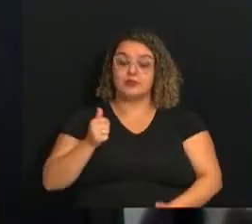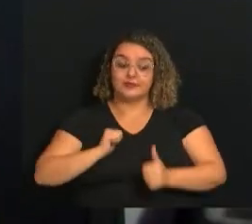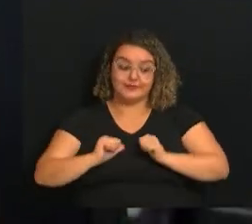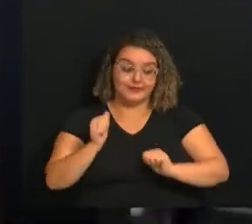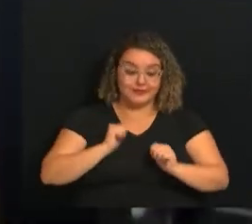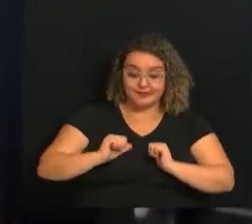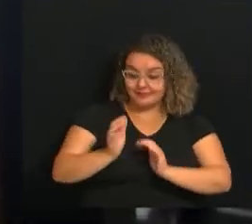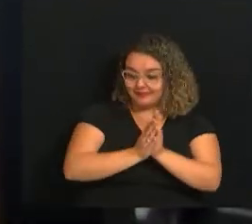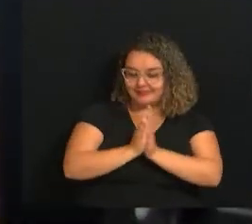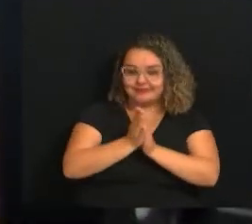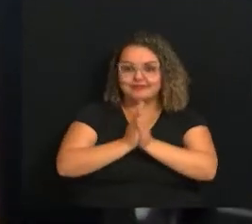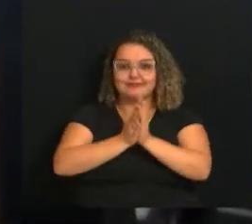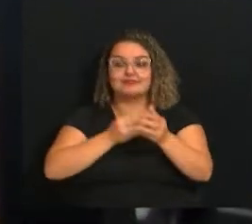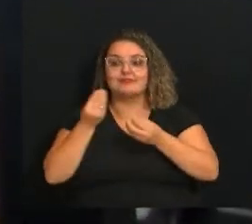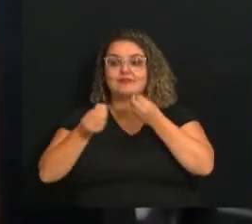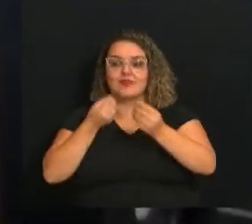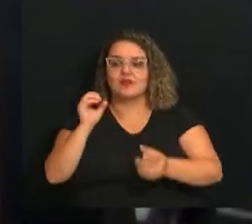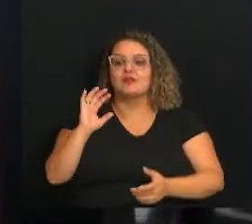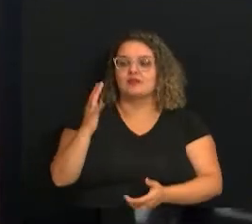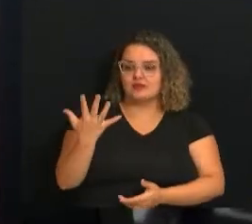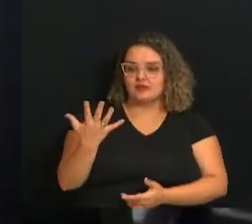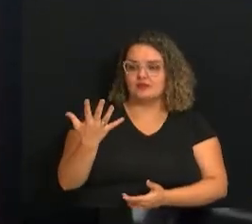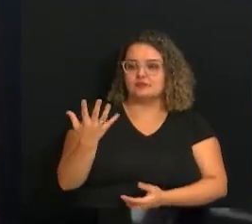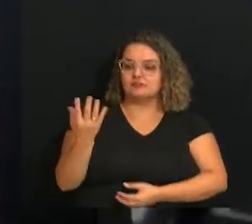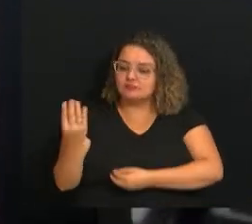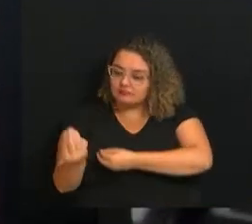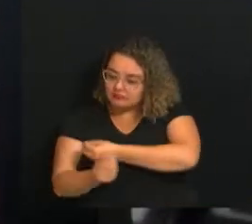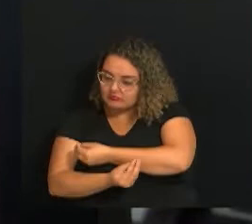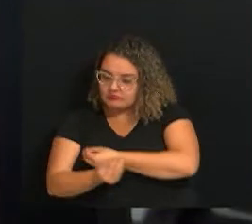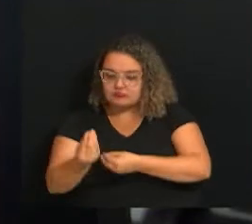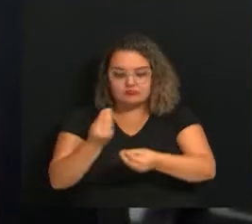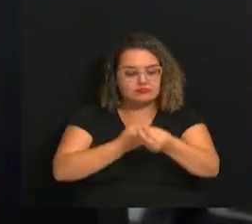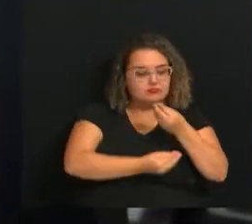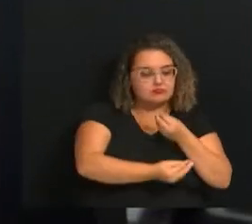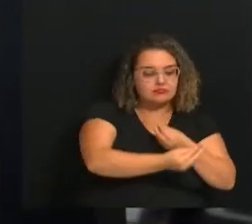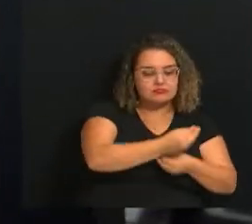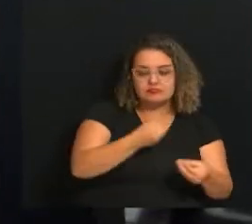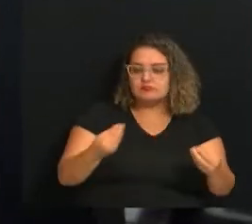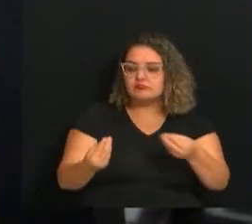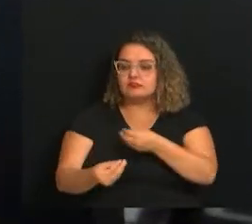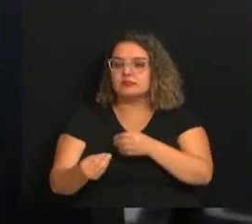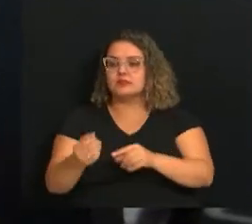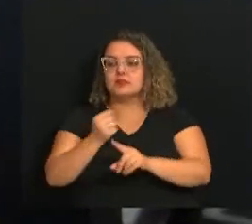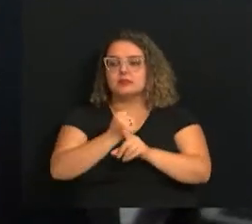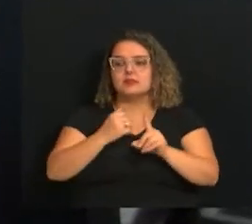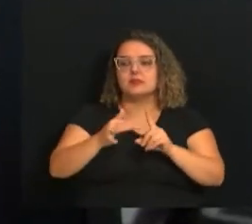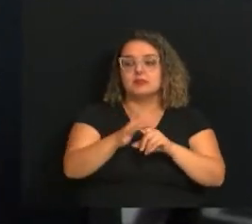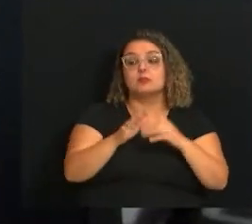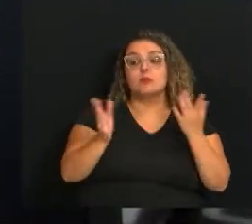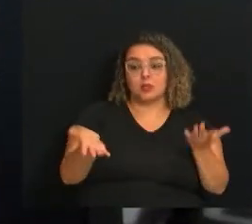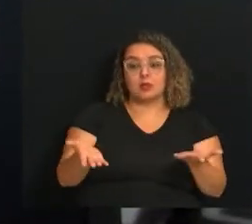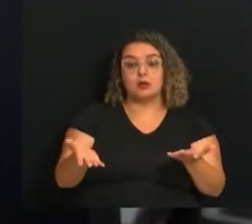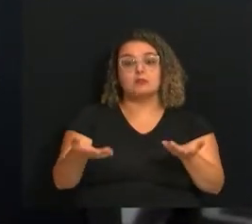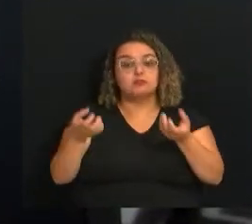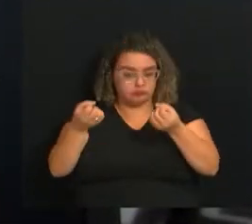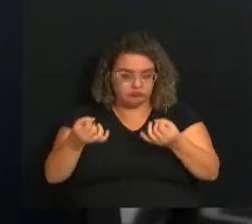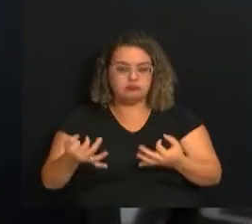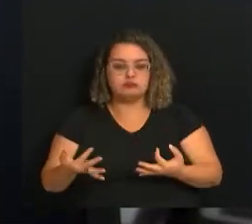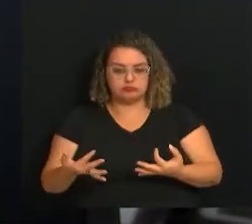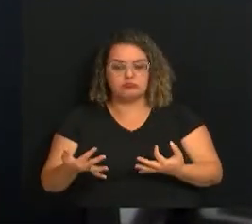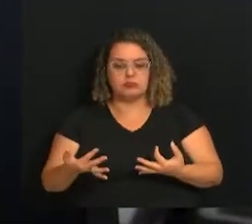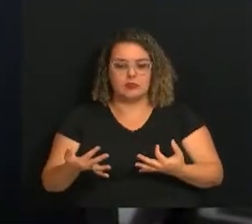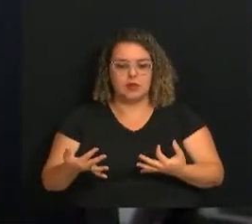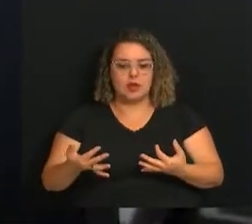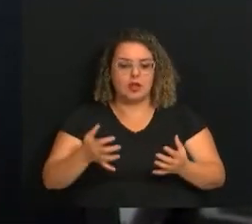entender como que vai funcionar essa interação entre nós parlamentares e a sociedade civil, né? Que é justamente essa diferença para as comissões que a gente